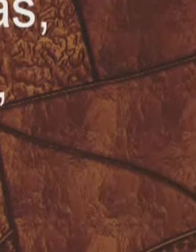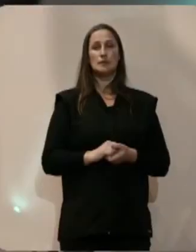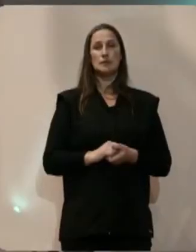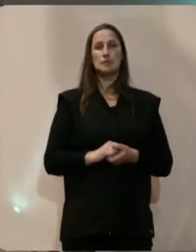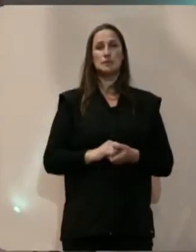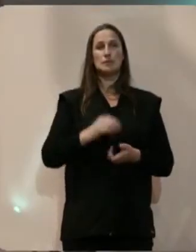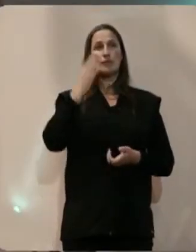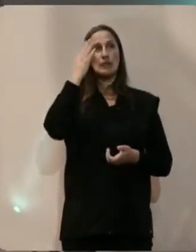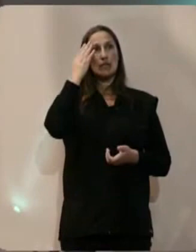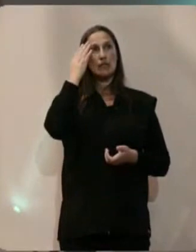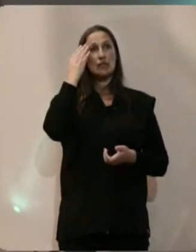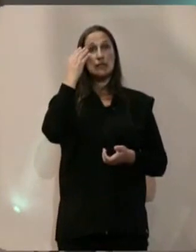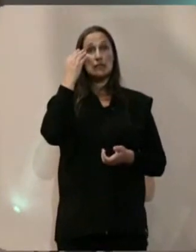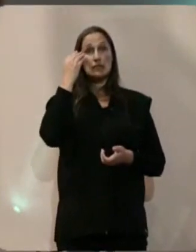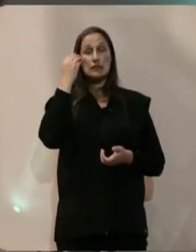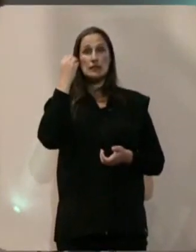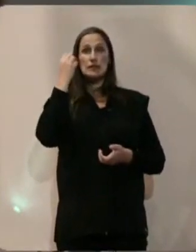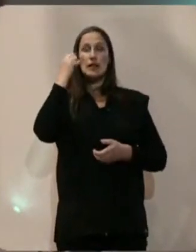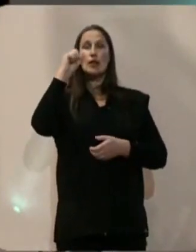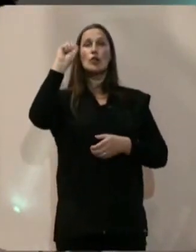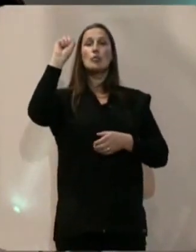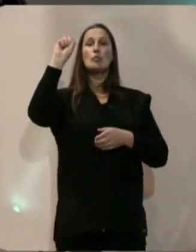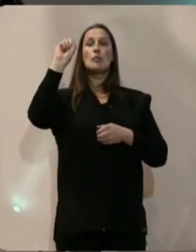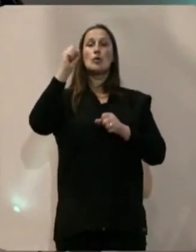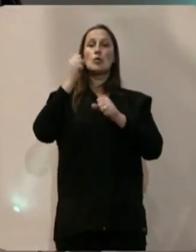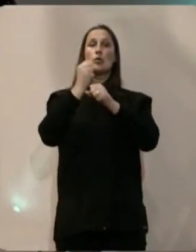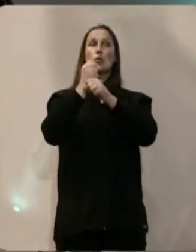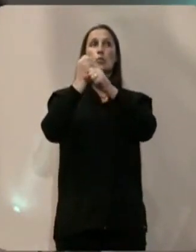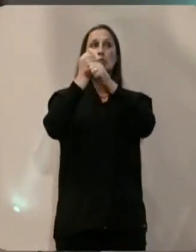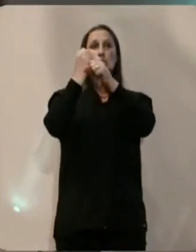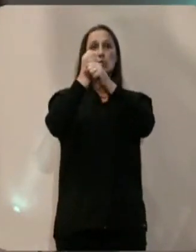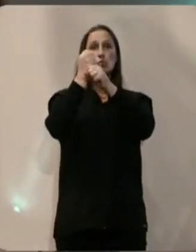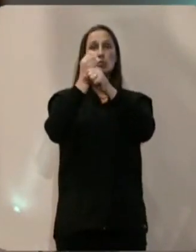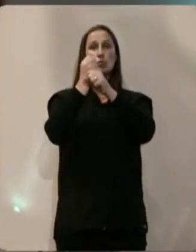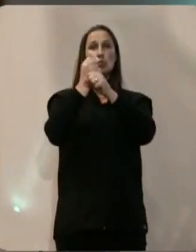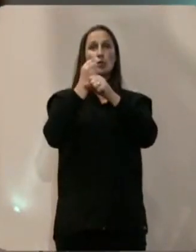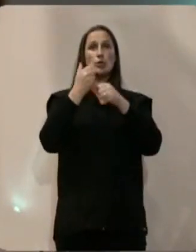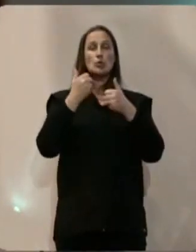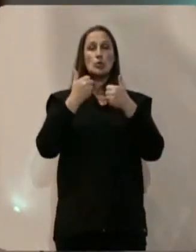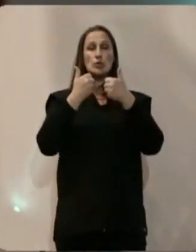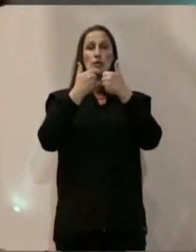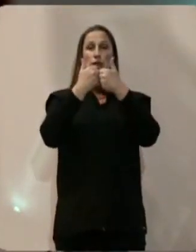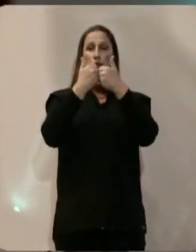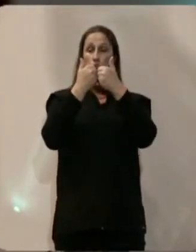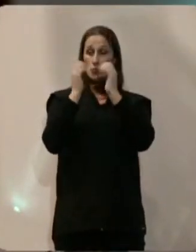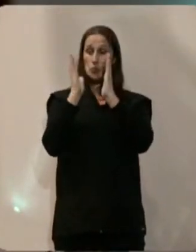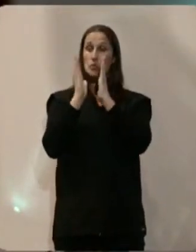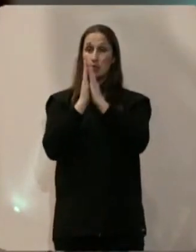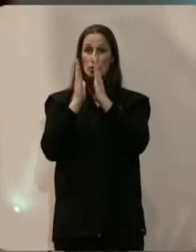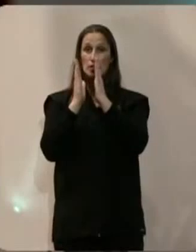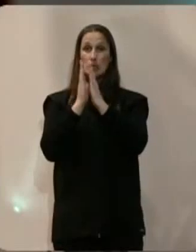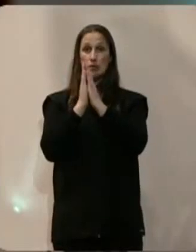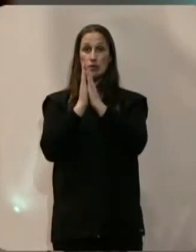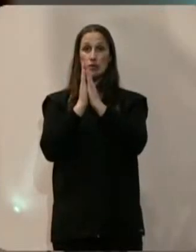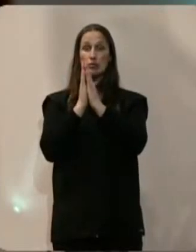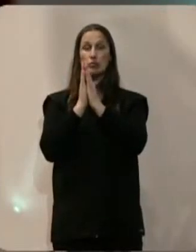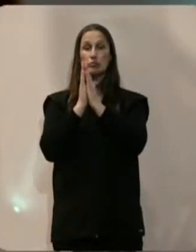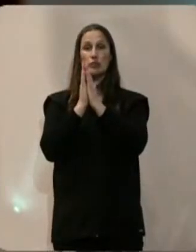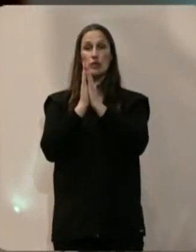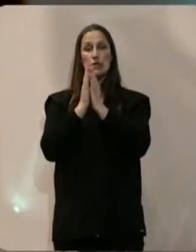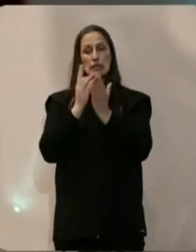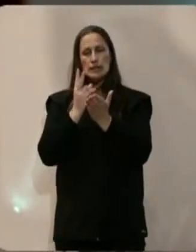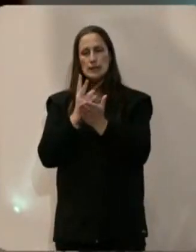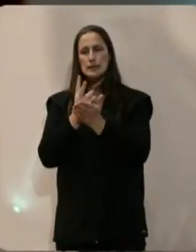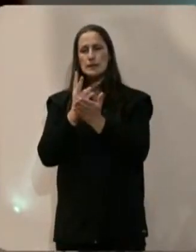Salomão construiu um templo, e ele dedicou o templo ao Senhor, ele fez uma oração, e ele disse: olha, sempre que a gente